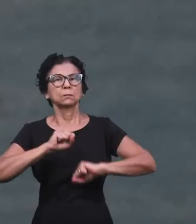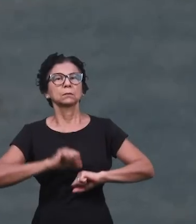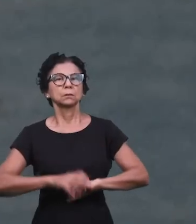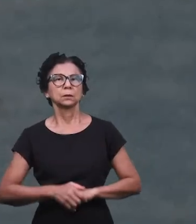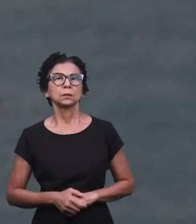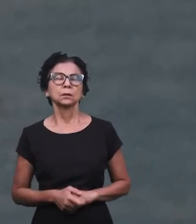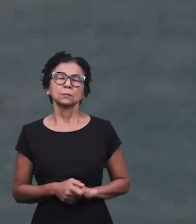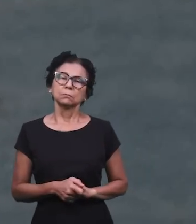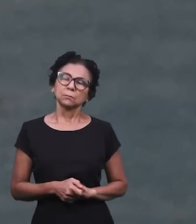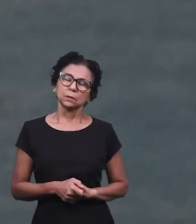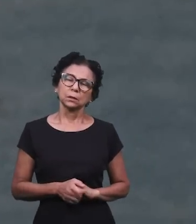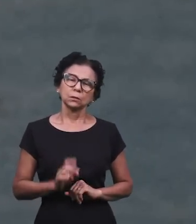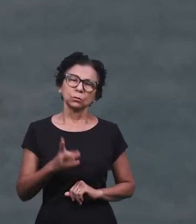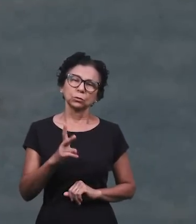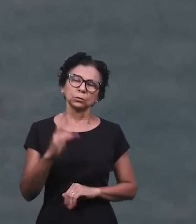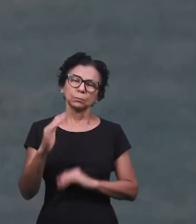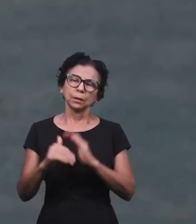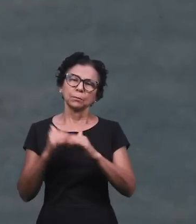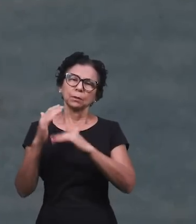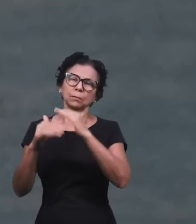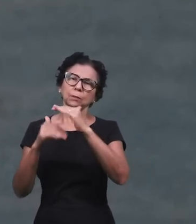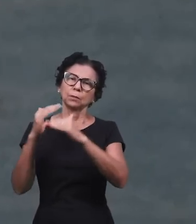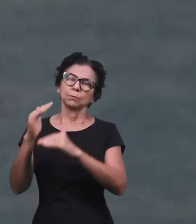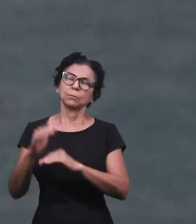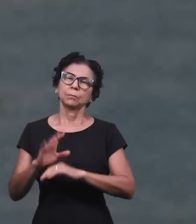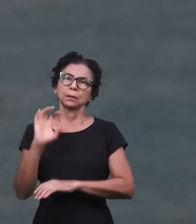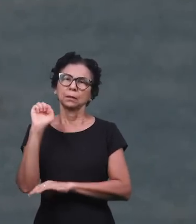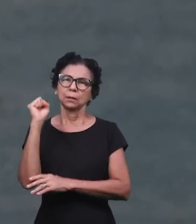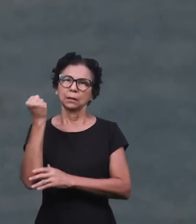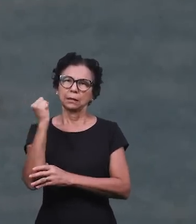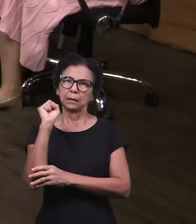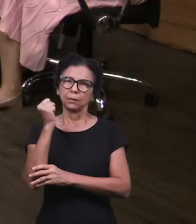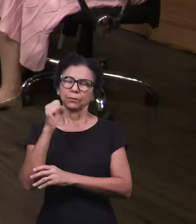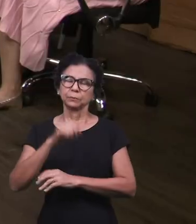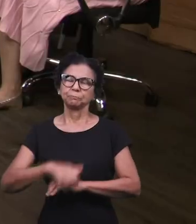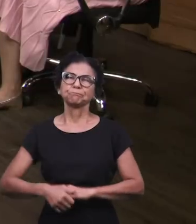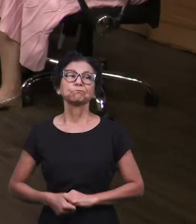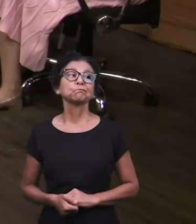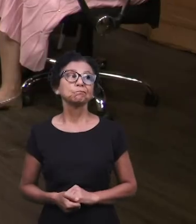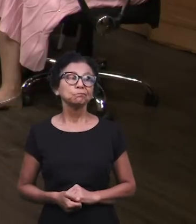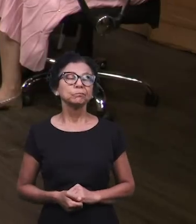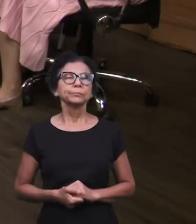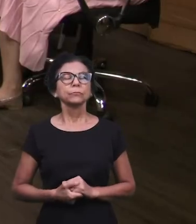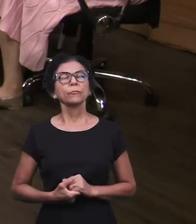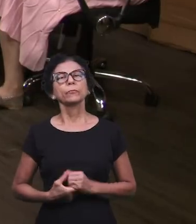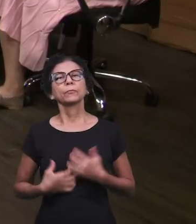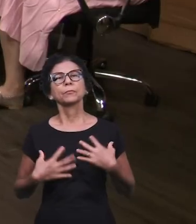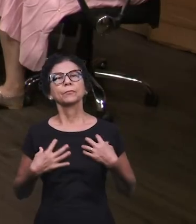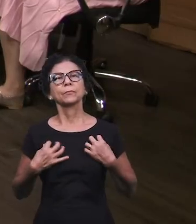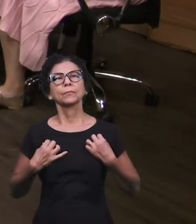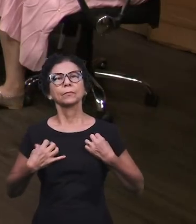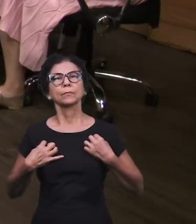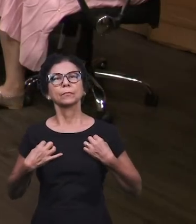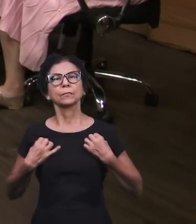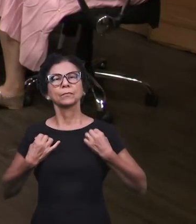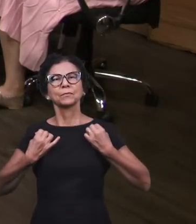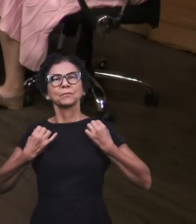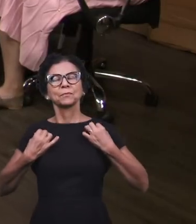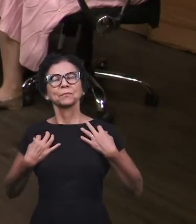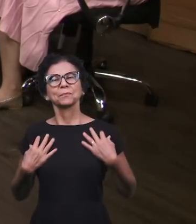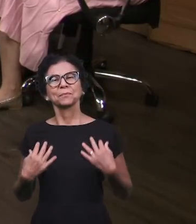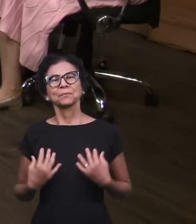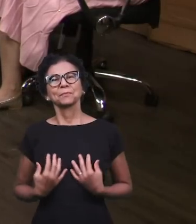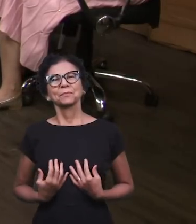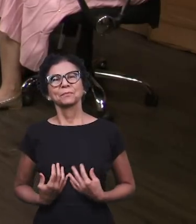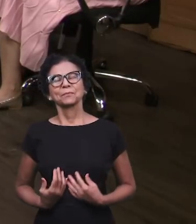etapa e outra etapa, vai se agravando e pode derrubar, pode matar. É verdade. Não é isso, É Júlio? verdade.